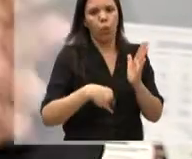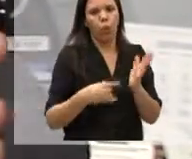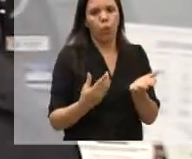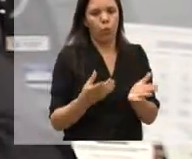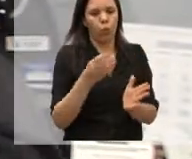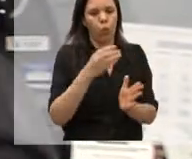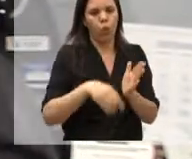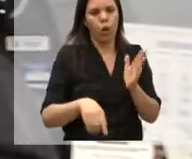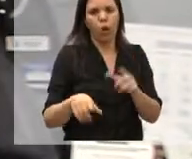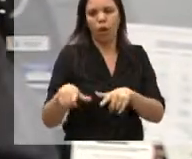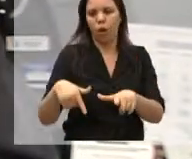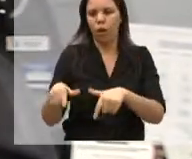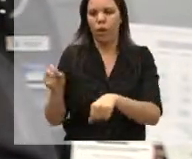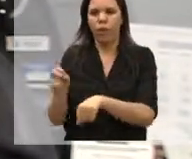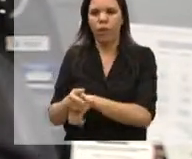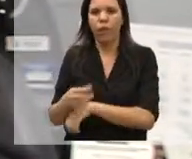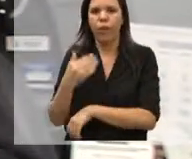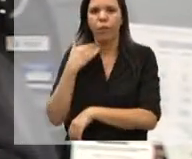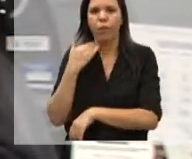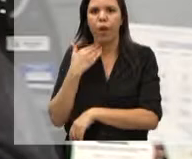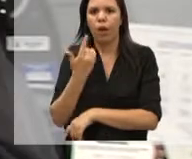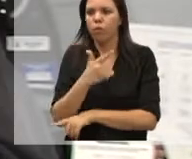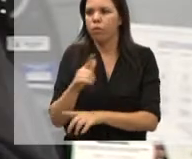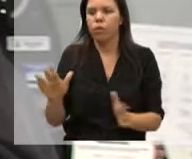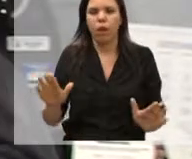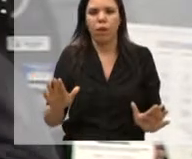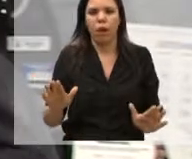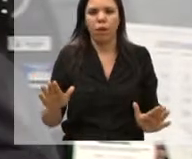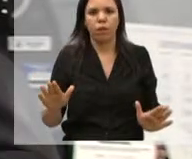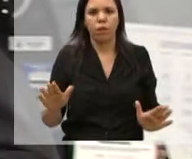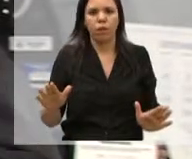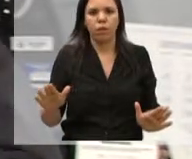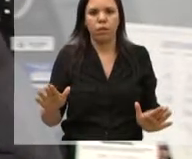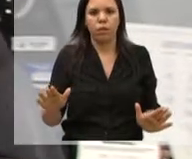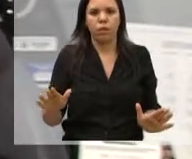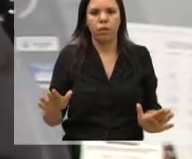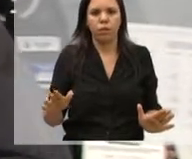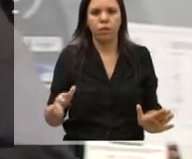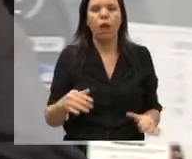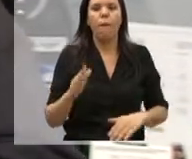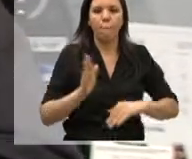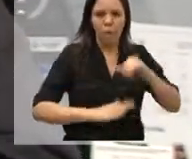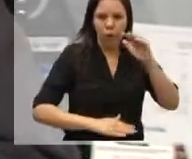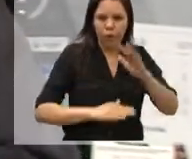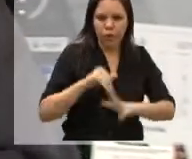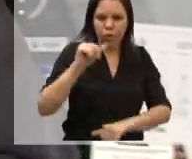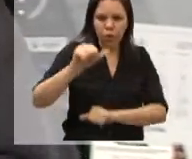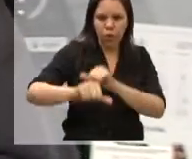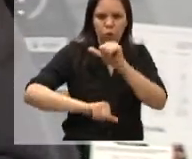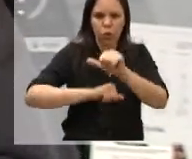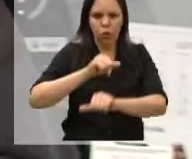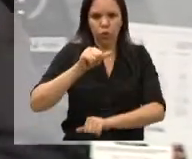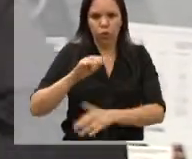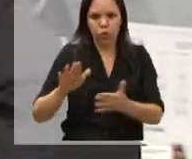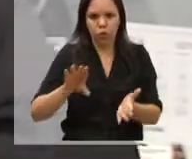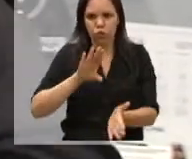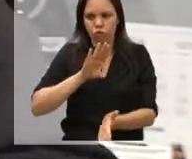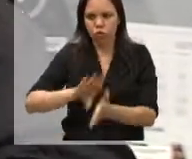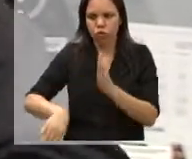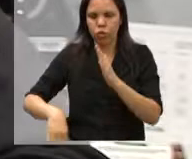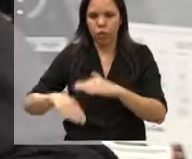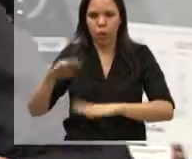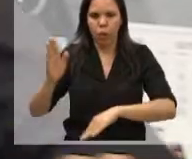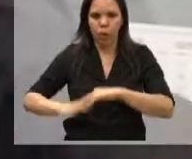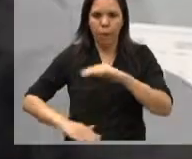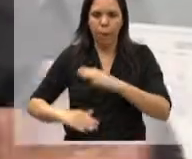pessoa que trabalhava num caixa de banco. Hoje já não tem mais. Então não tem mais, são profissões que estão sendo extintas. Olha, está precisando